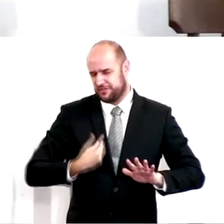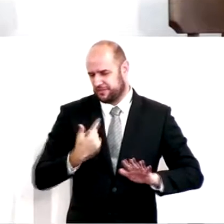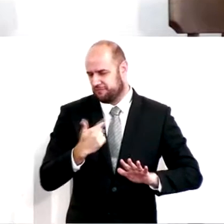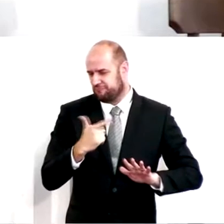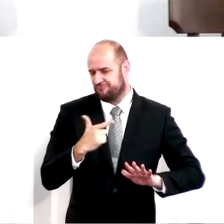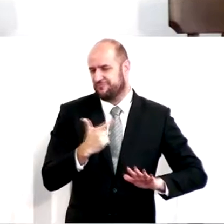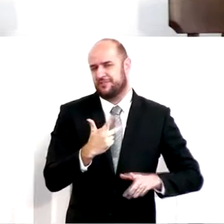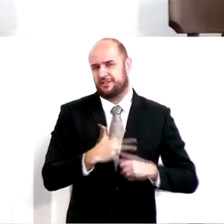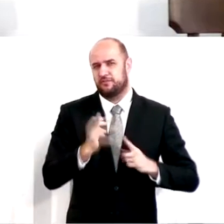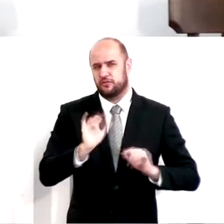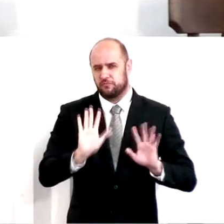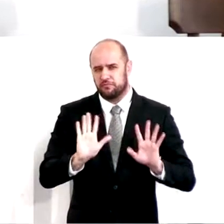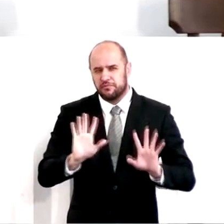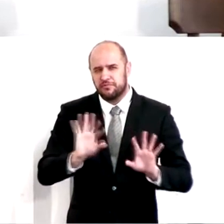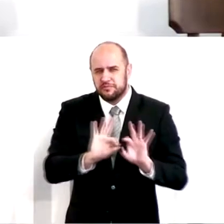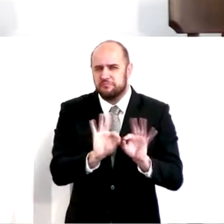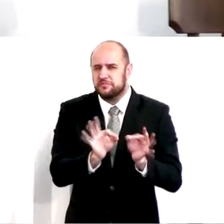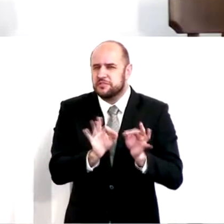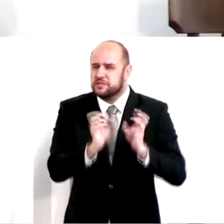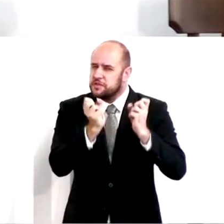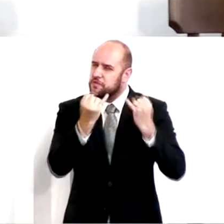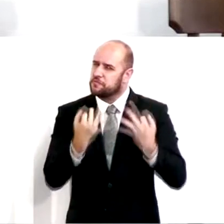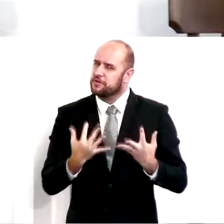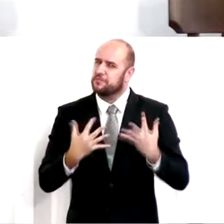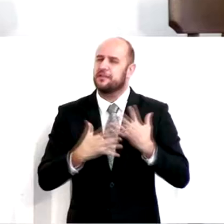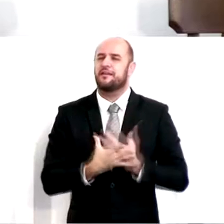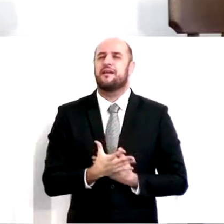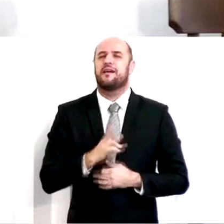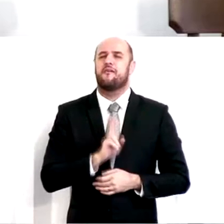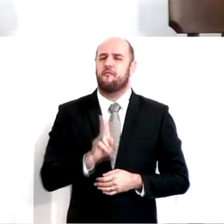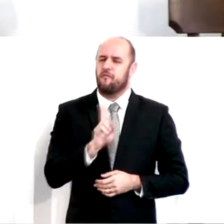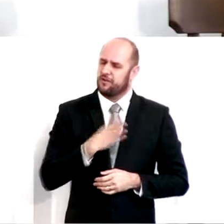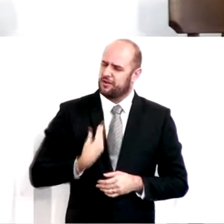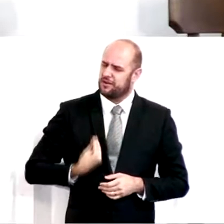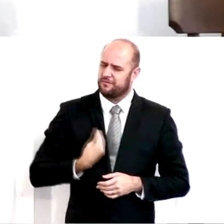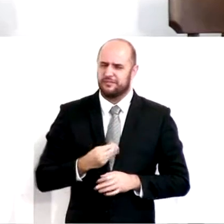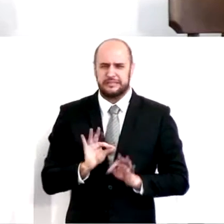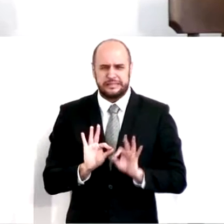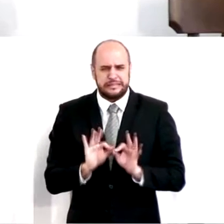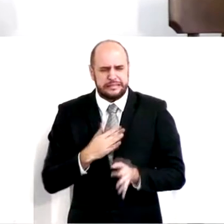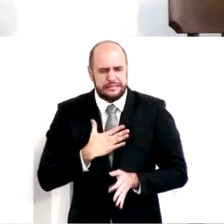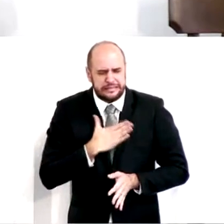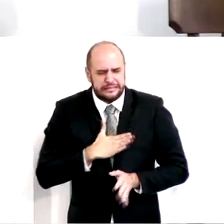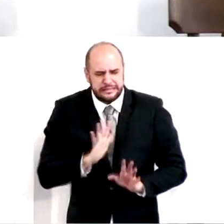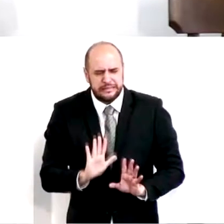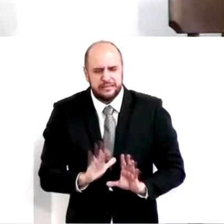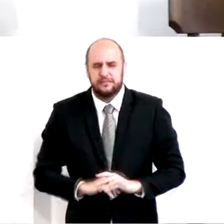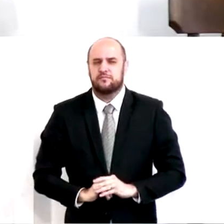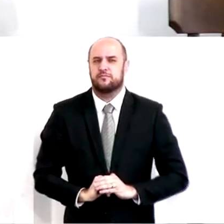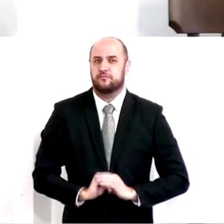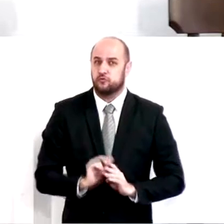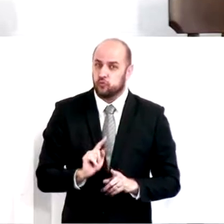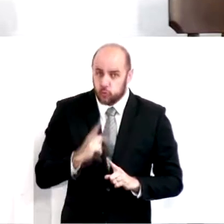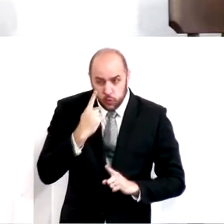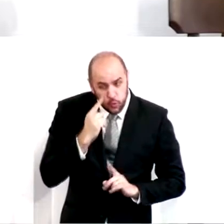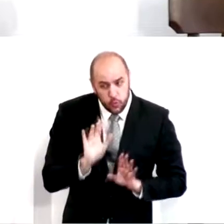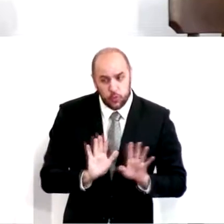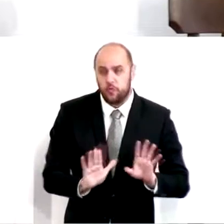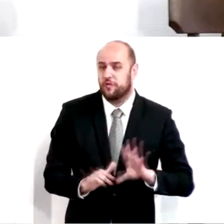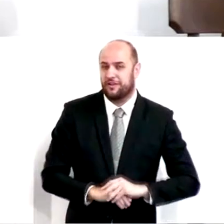de nós. Deixa eu aplicar isso de maneira muito simples e muito gentil e muito